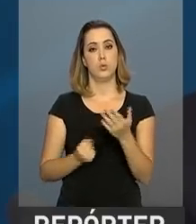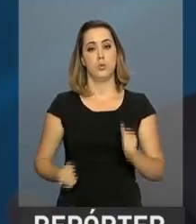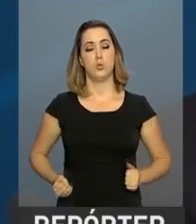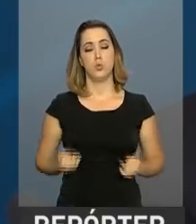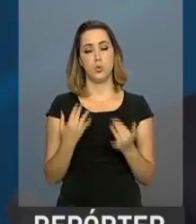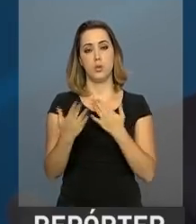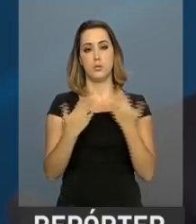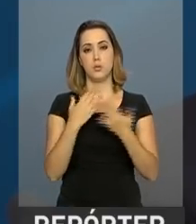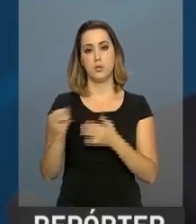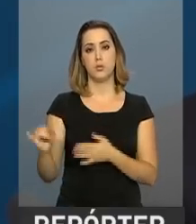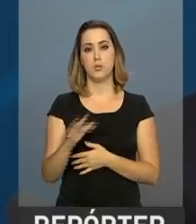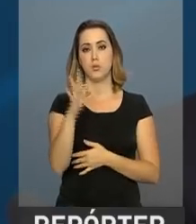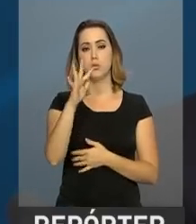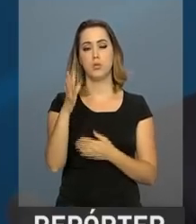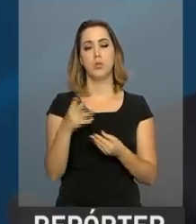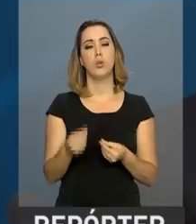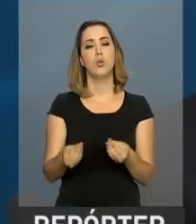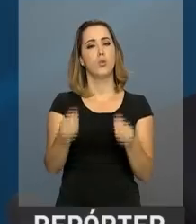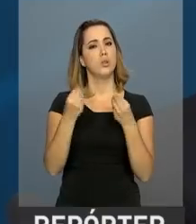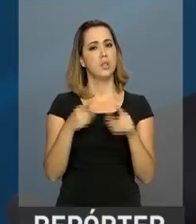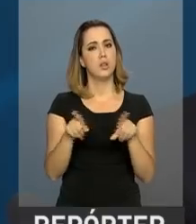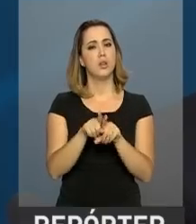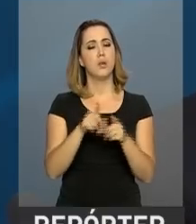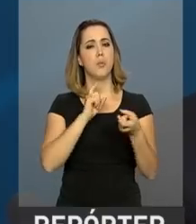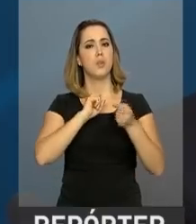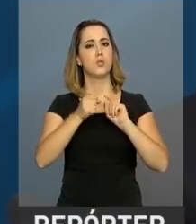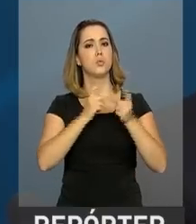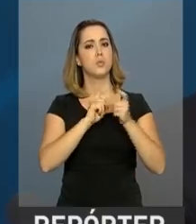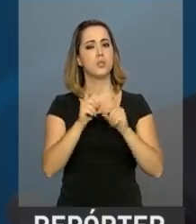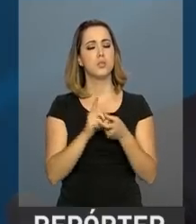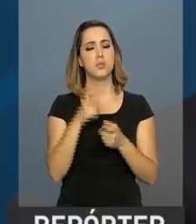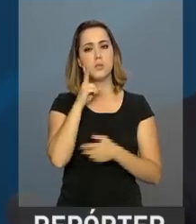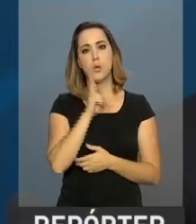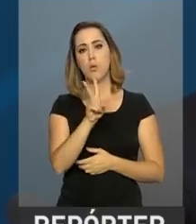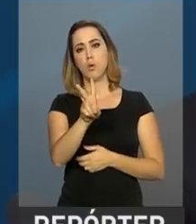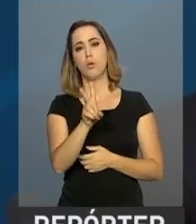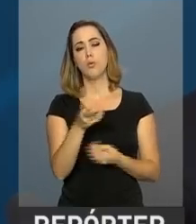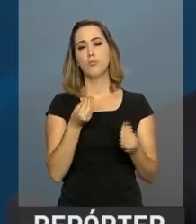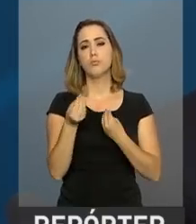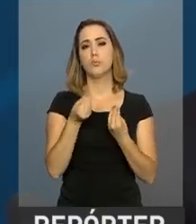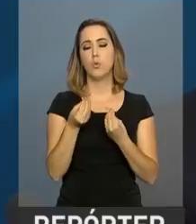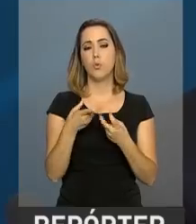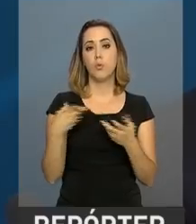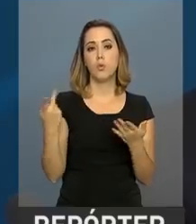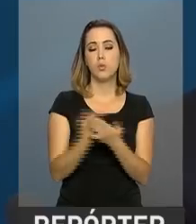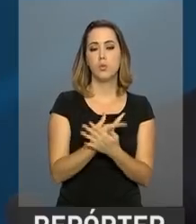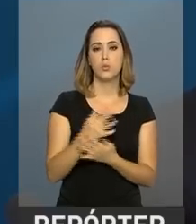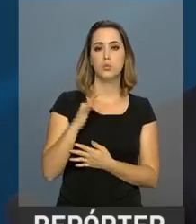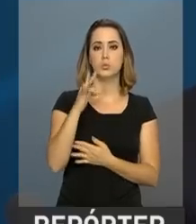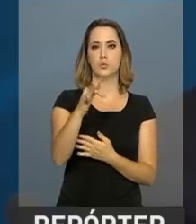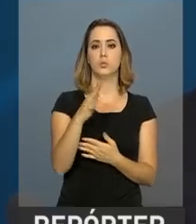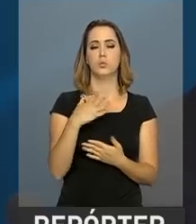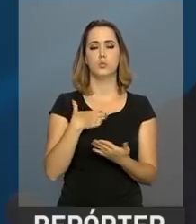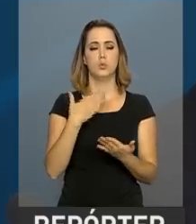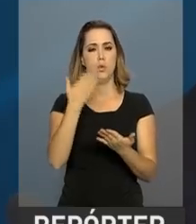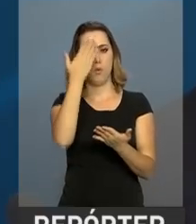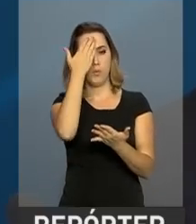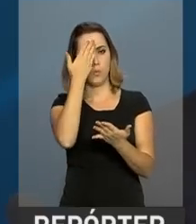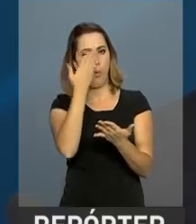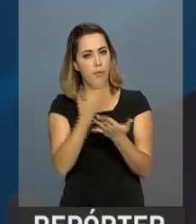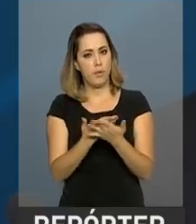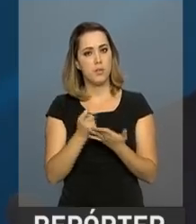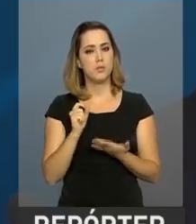que é fundamental para os agentes econômicos, que é previsibilidade. Trará confiança, que nós